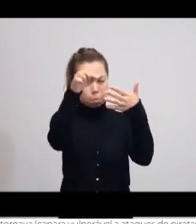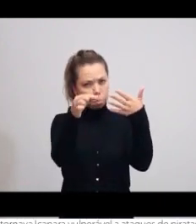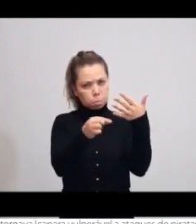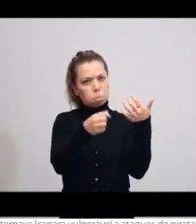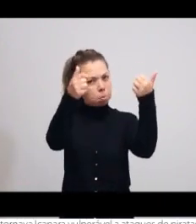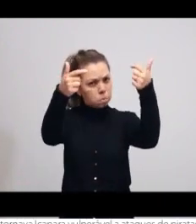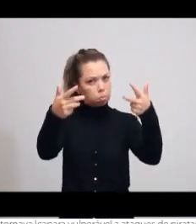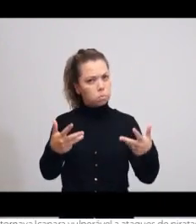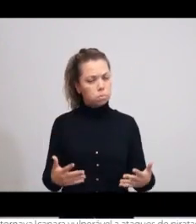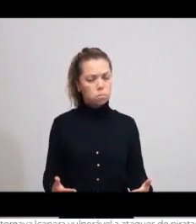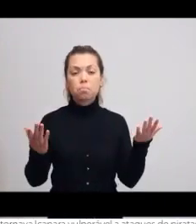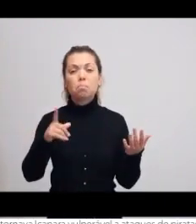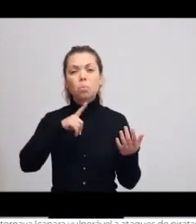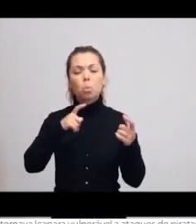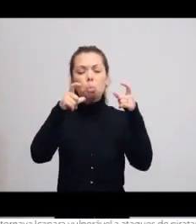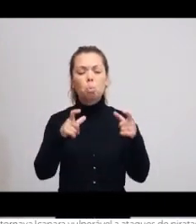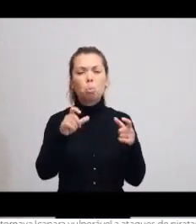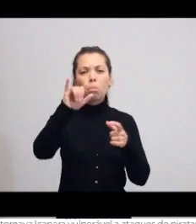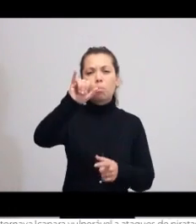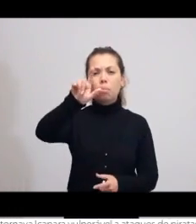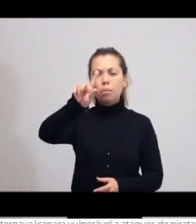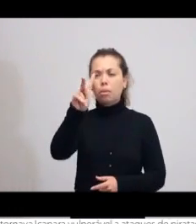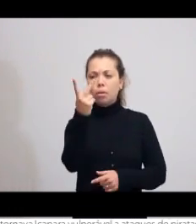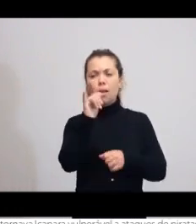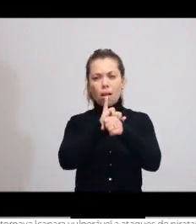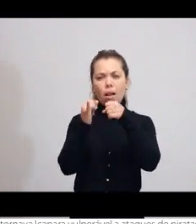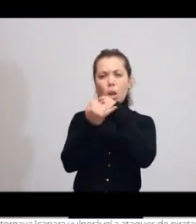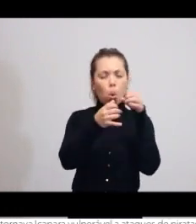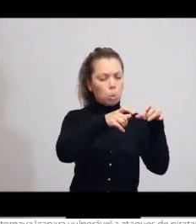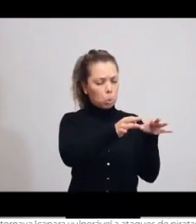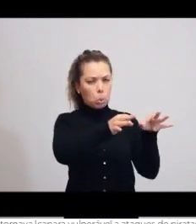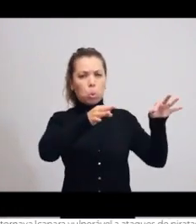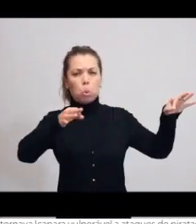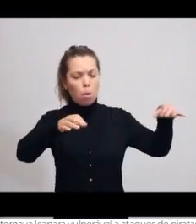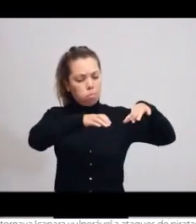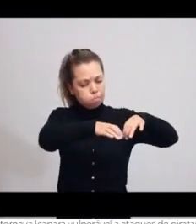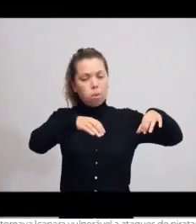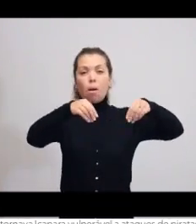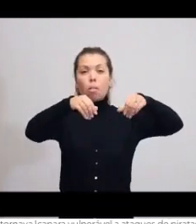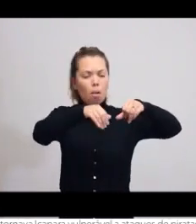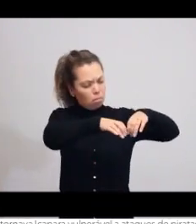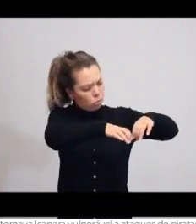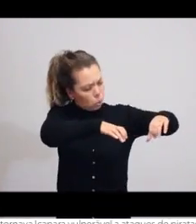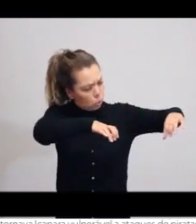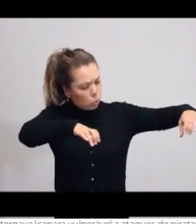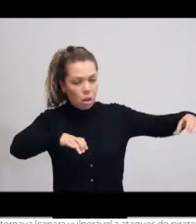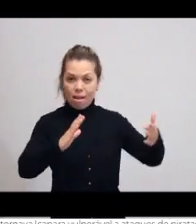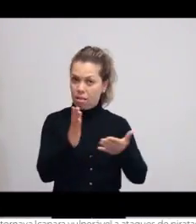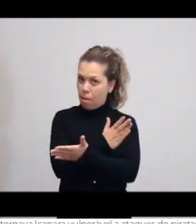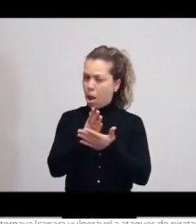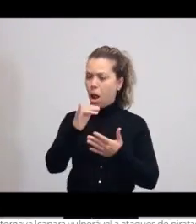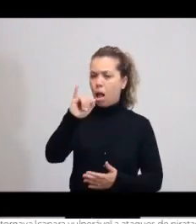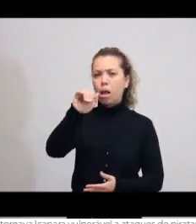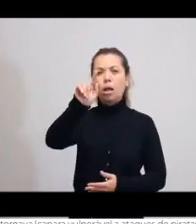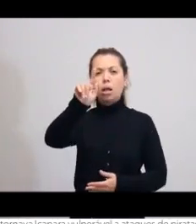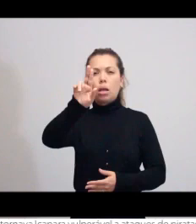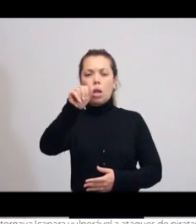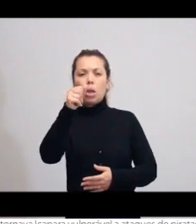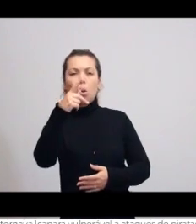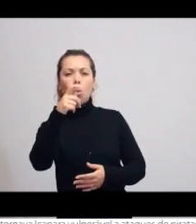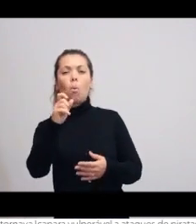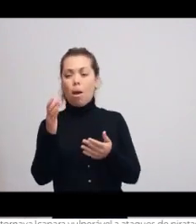por indígenas do tronco tupi, encontrados pelos primeiros europeus que desembarcaram nestas terras. Neste